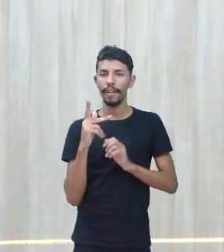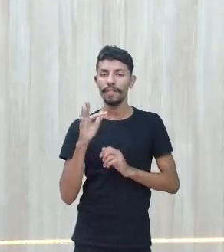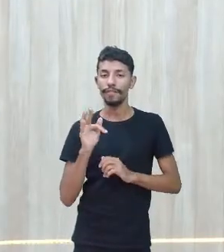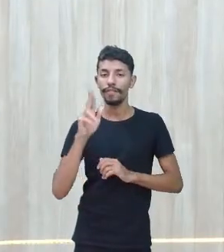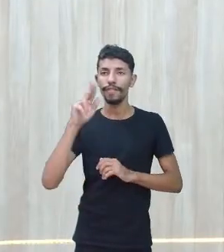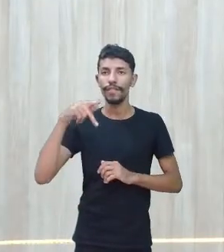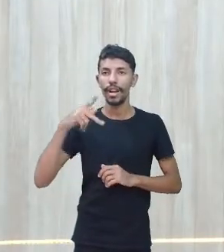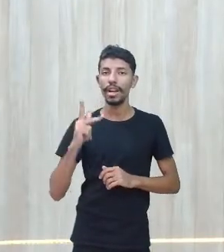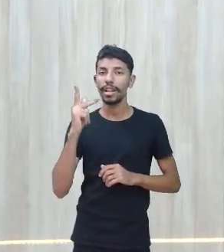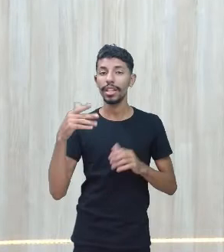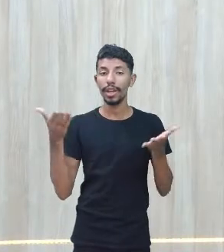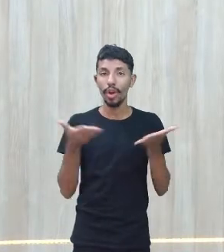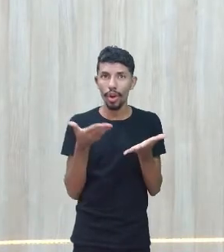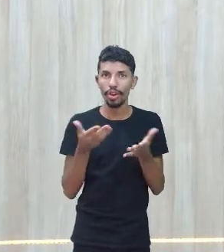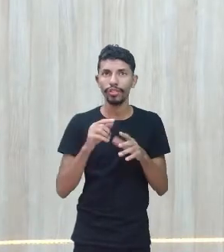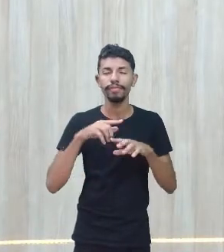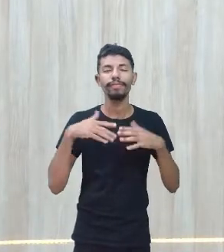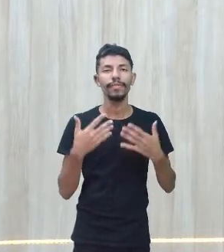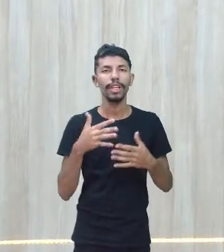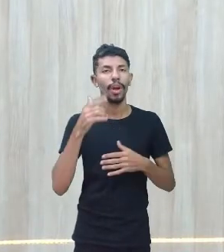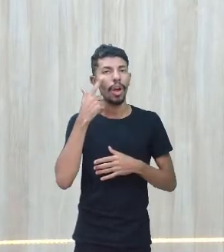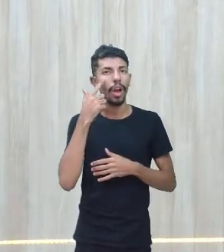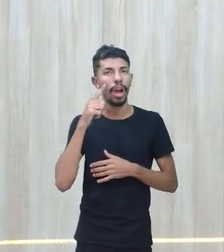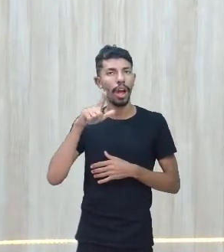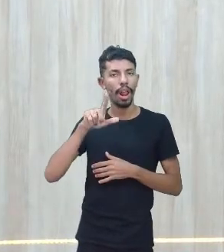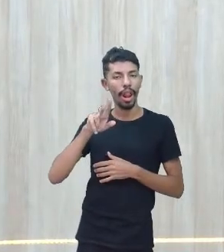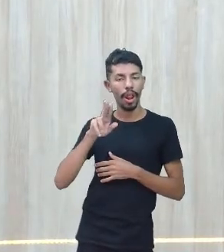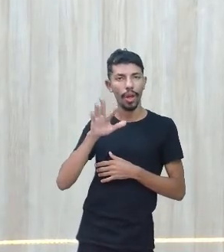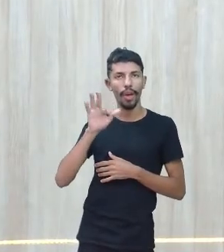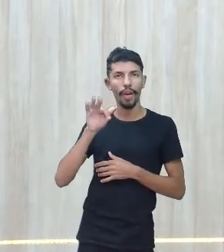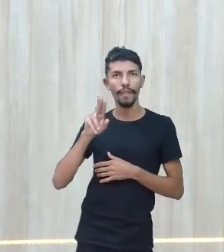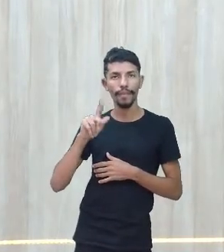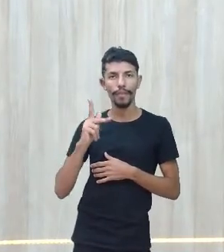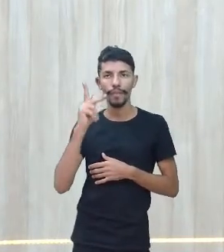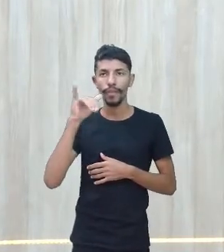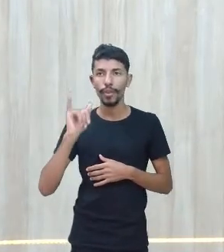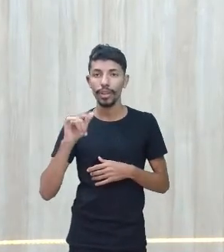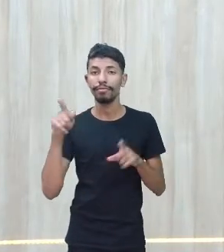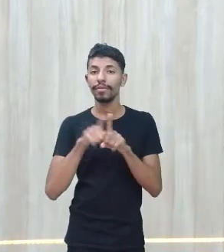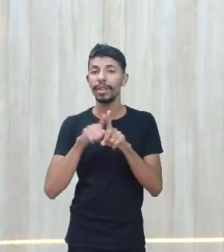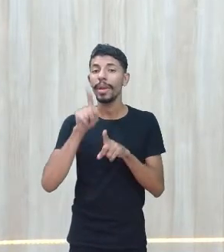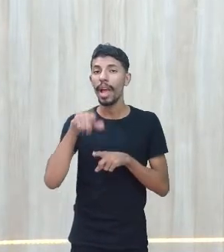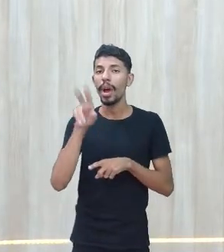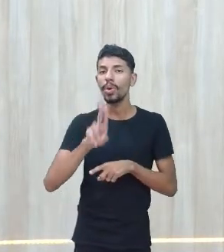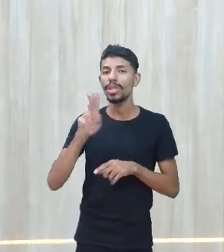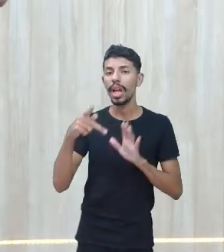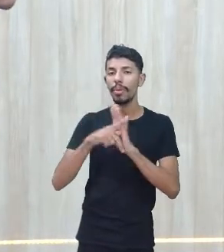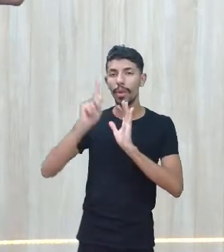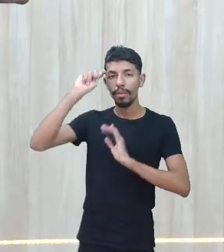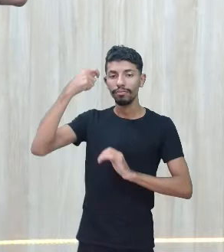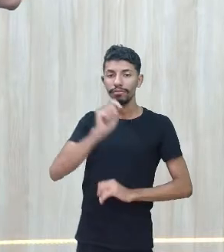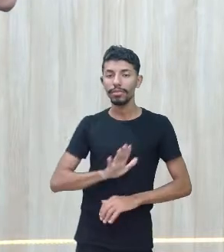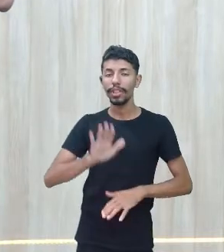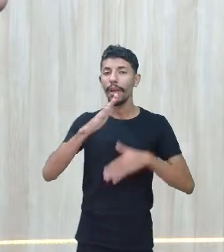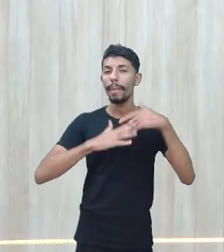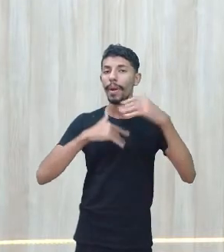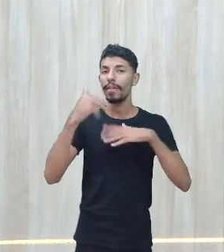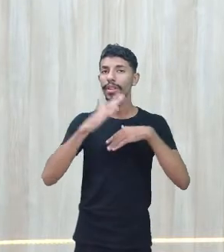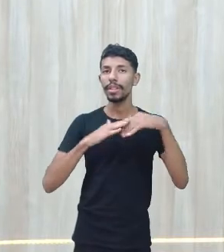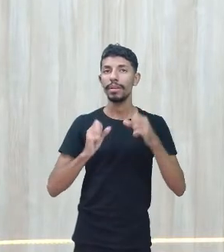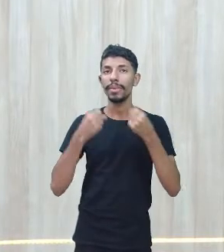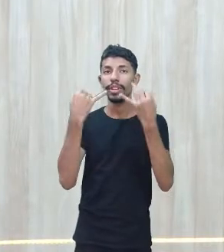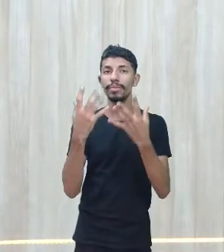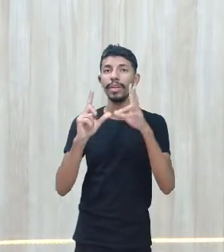E aí esse lufuk é usado por músicos africanos também para elogiar pessoas, pela integridade de sua arte